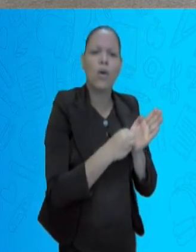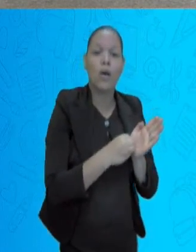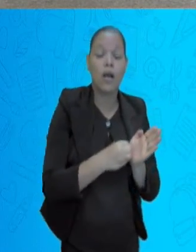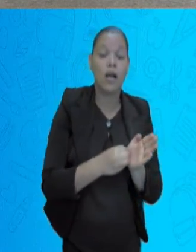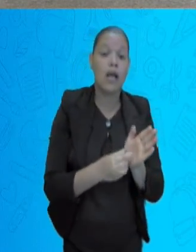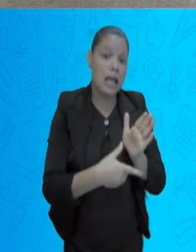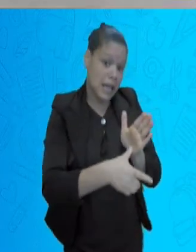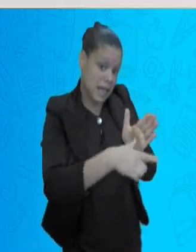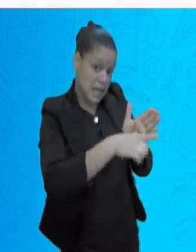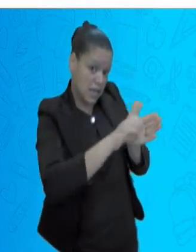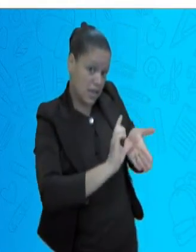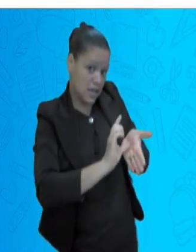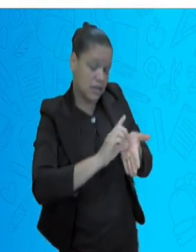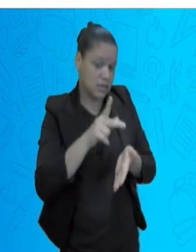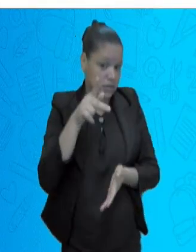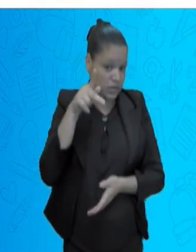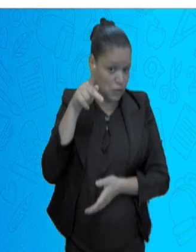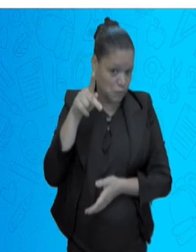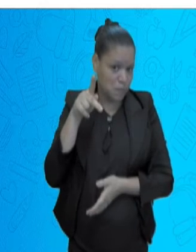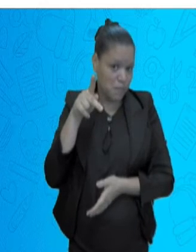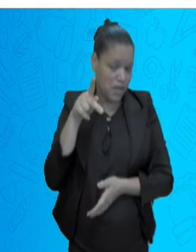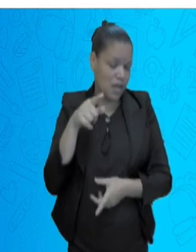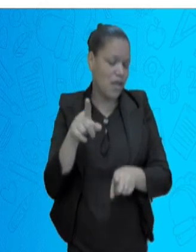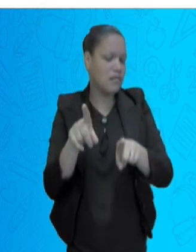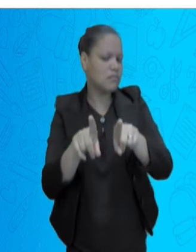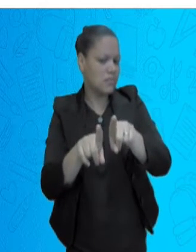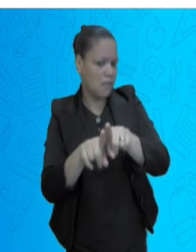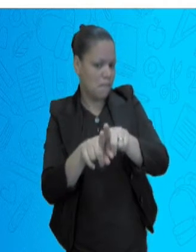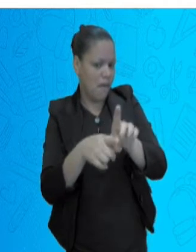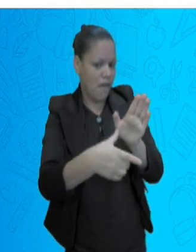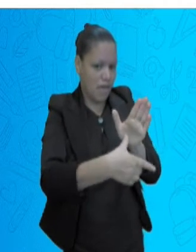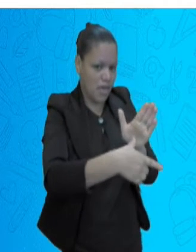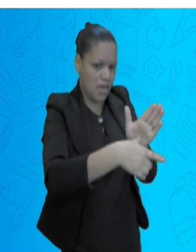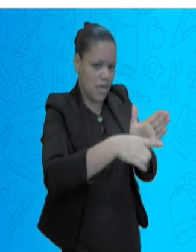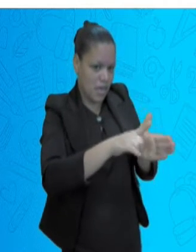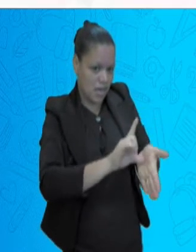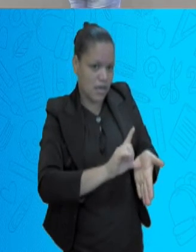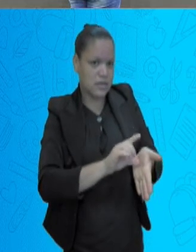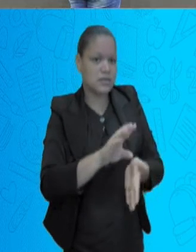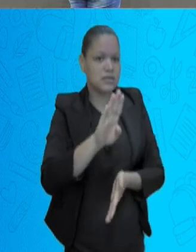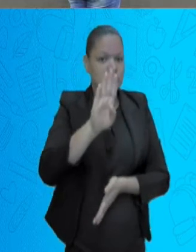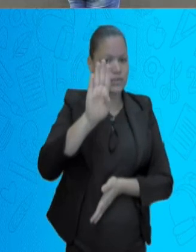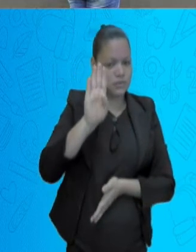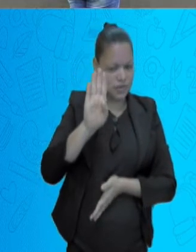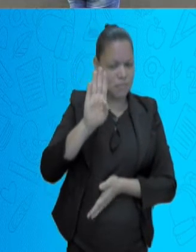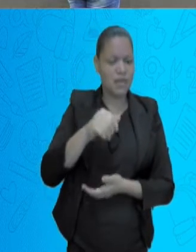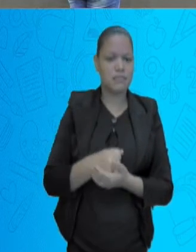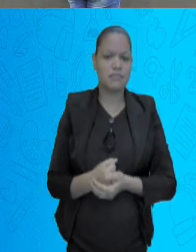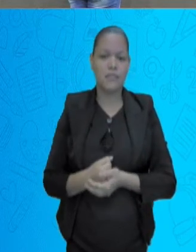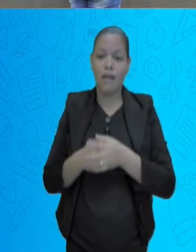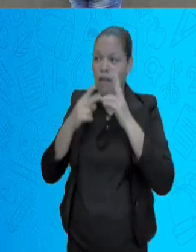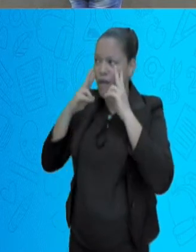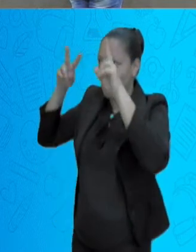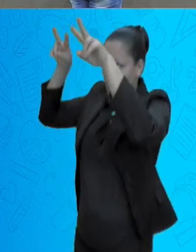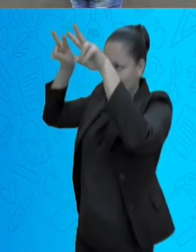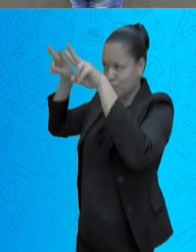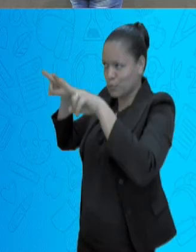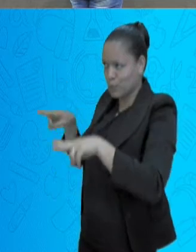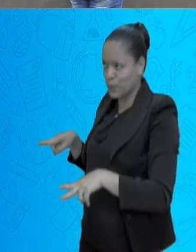Ó, ambientais, aqui tem um M. O que diz a regra? M